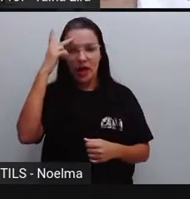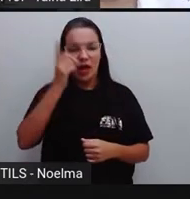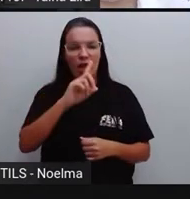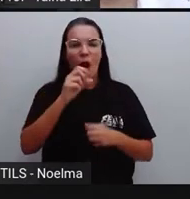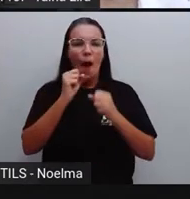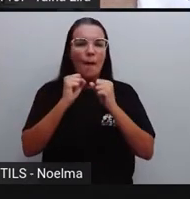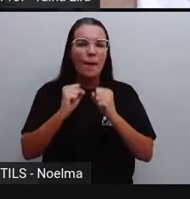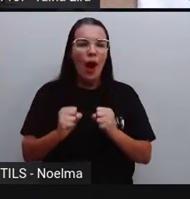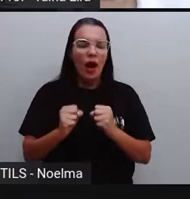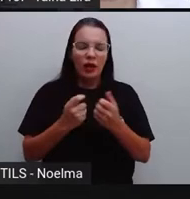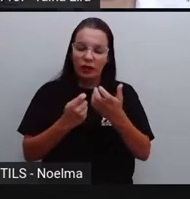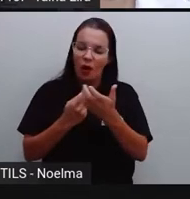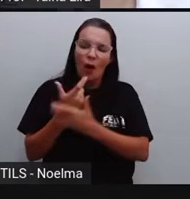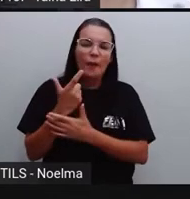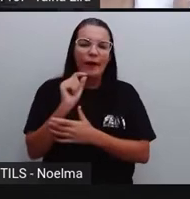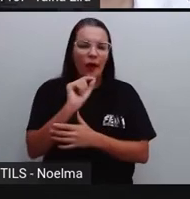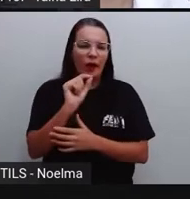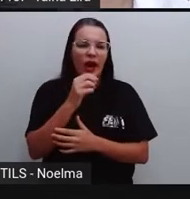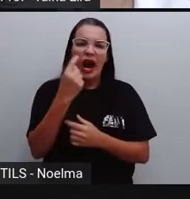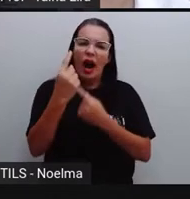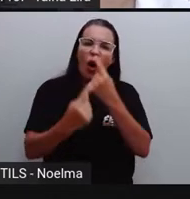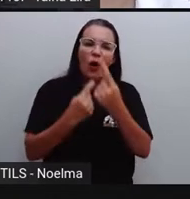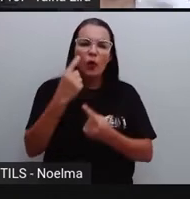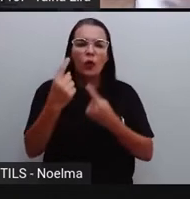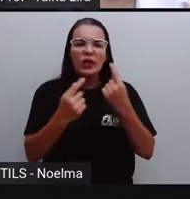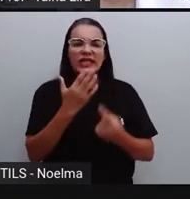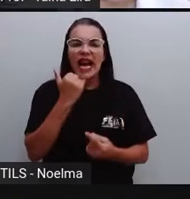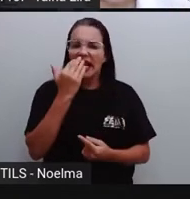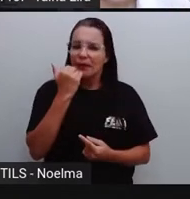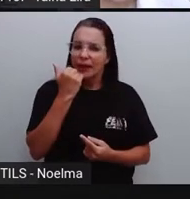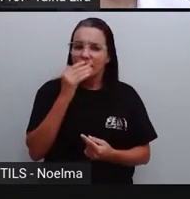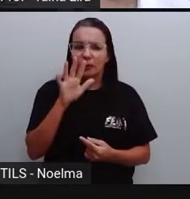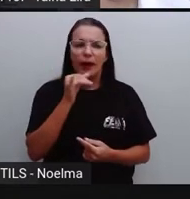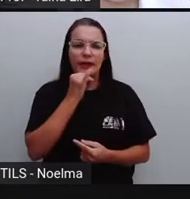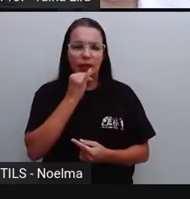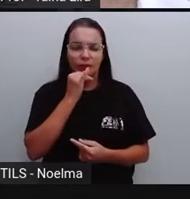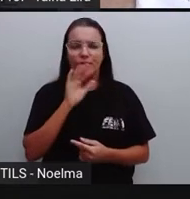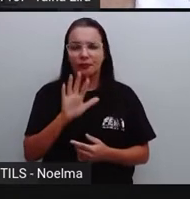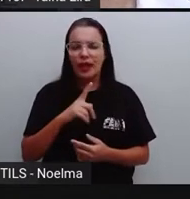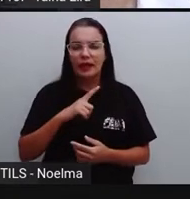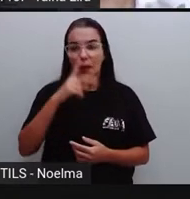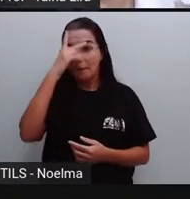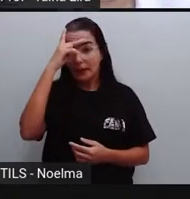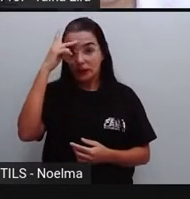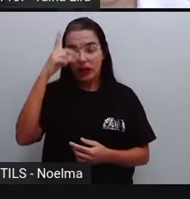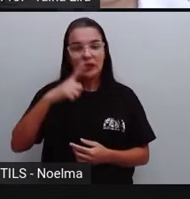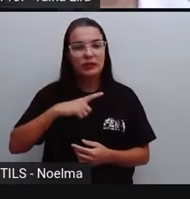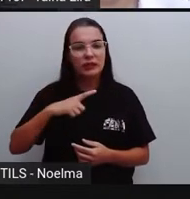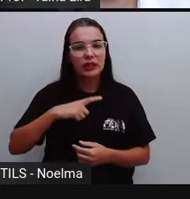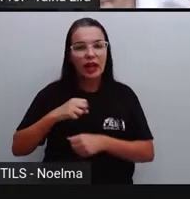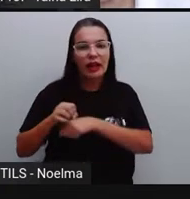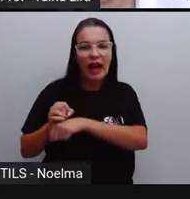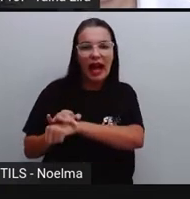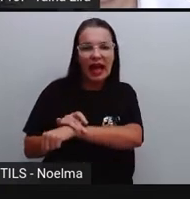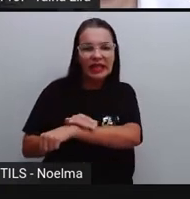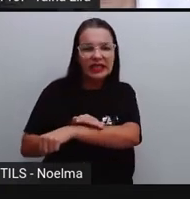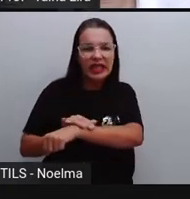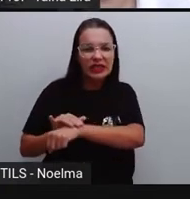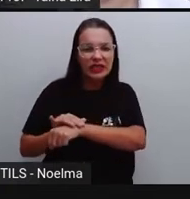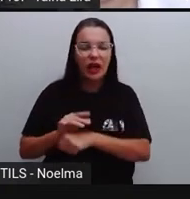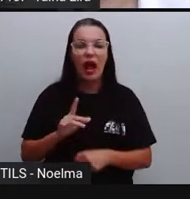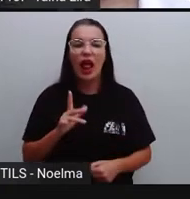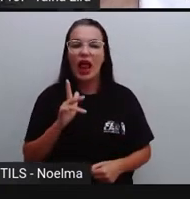alguns alimentos? Por exemplo, existem pessoas que têm alergia a leite, existem pessoas que têm alergia